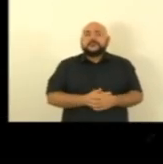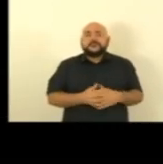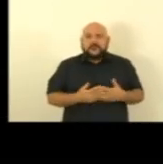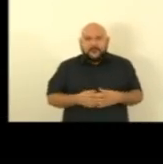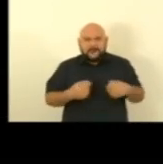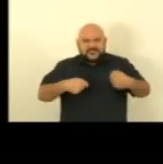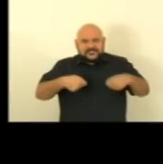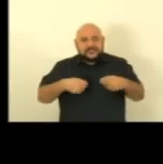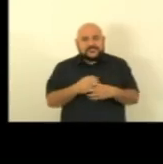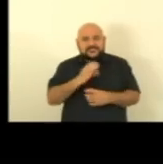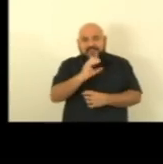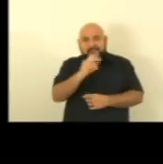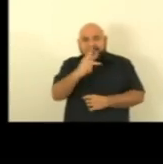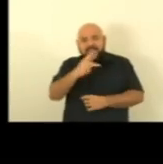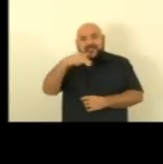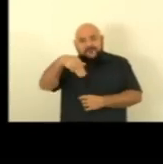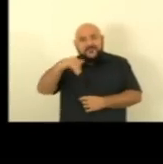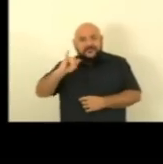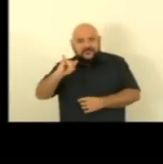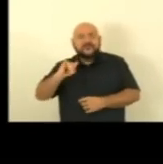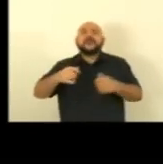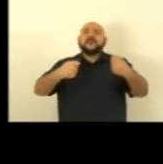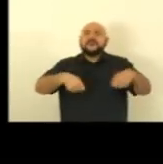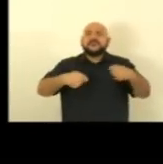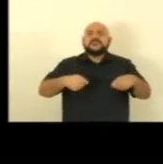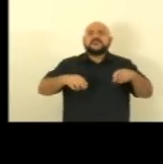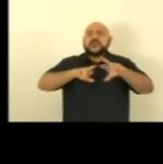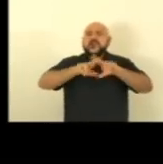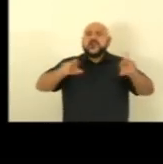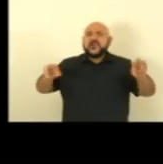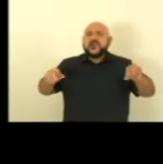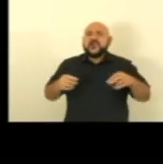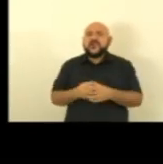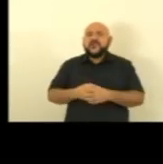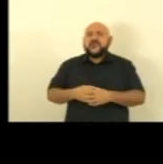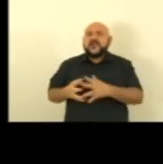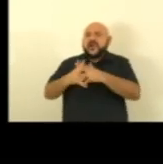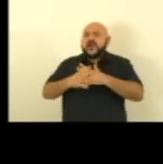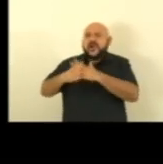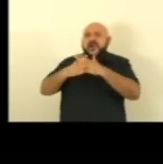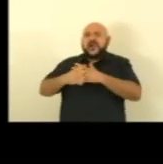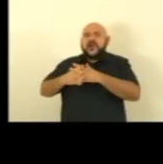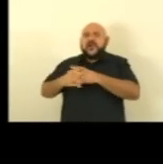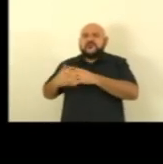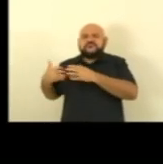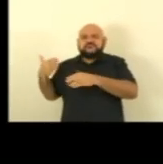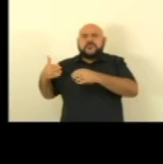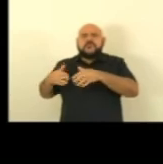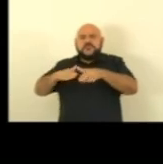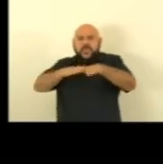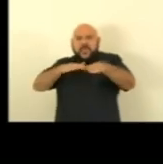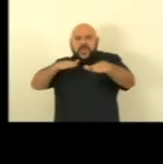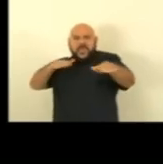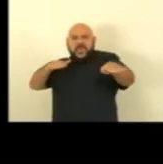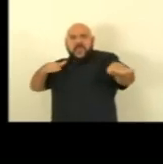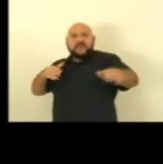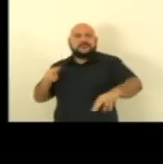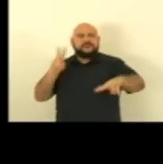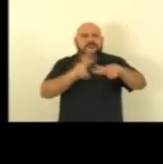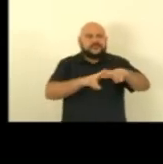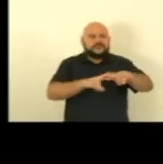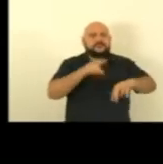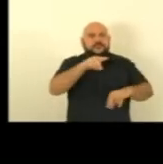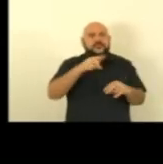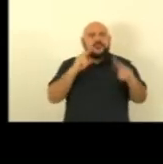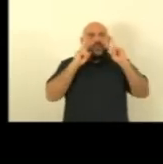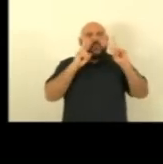CPMI. Vamos precisar é de um monte de camburão. Vazou um vídeo agora em que o Adriano Machado, fotógrafo da